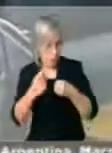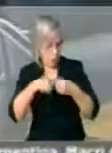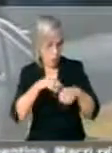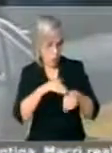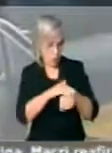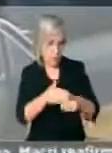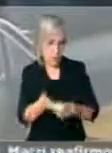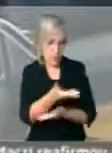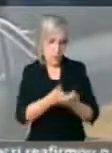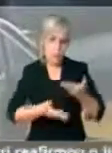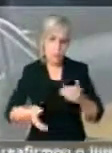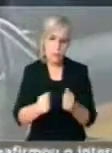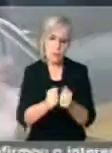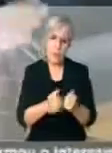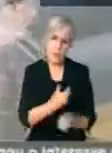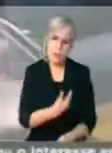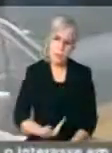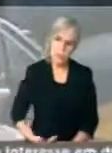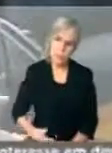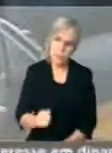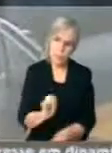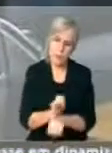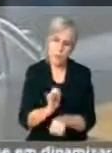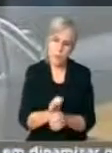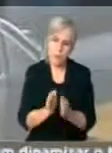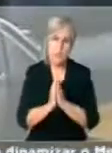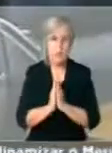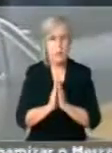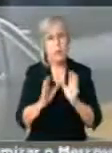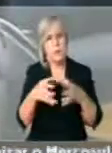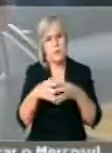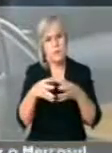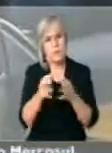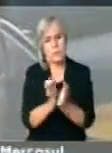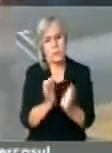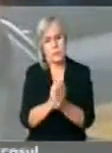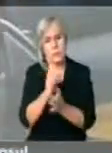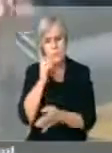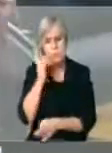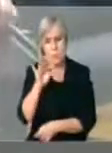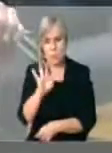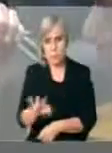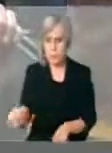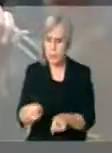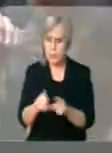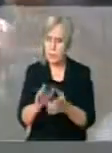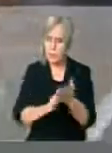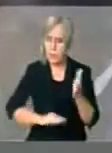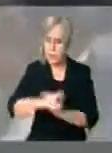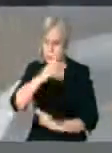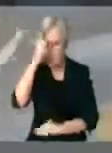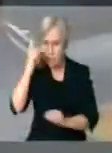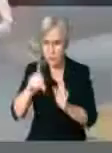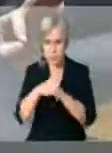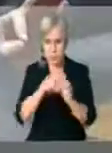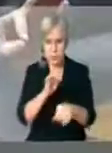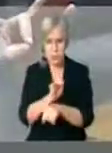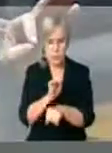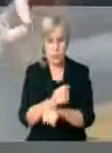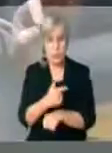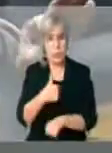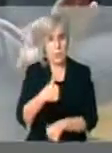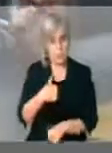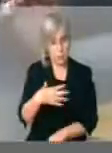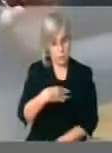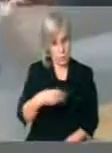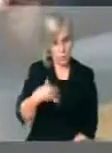E aí vai o apelo não só da bancada federal, mas de todo cidadão capixaba. Eu tenho um filho de